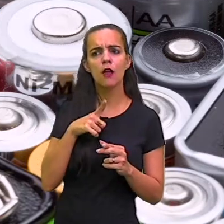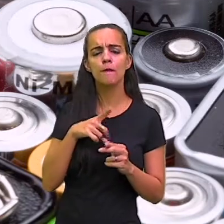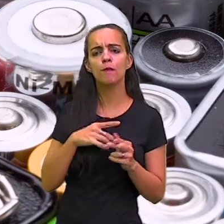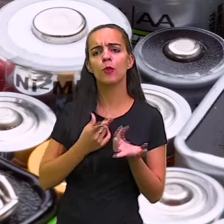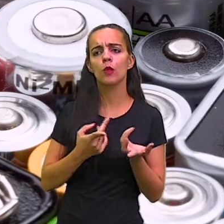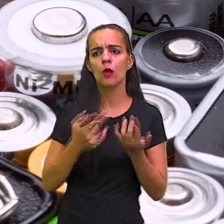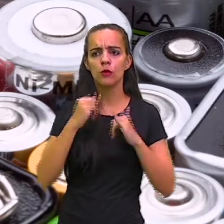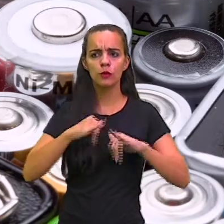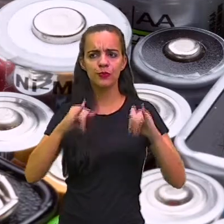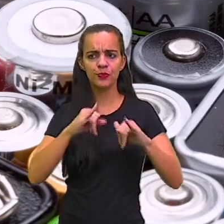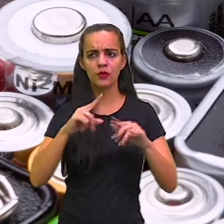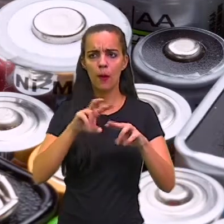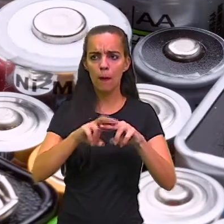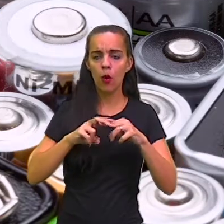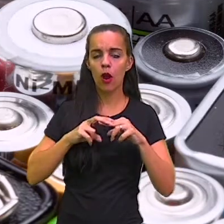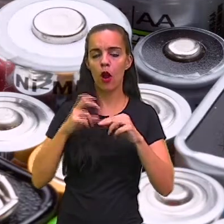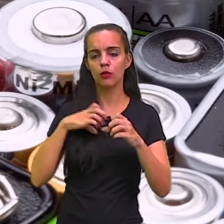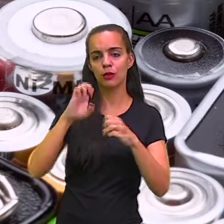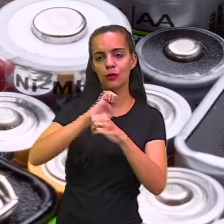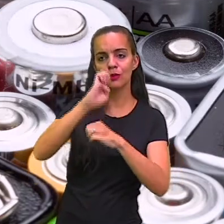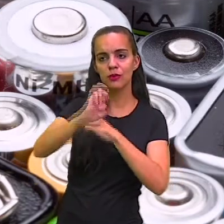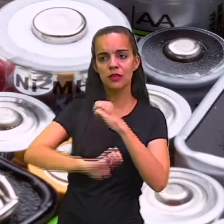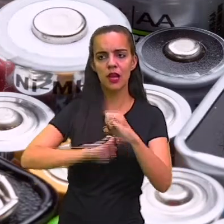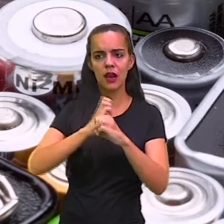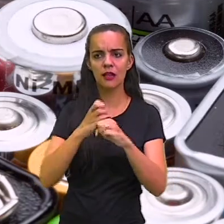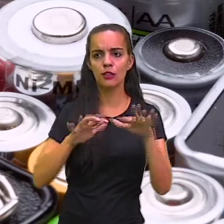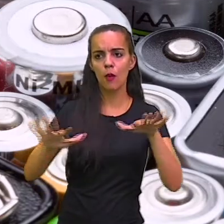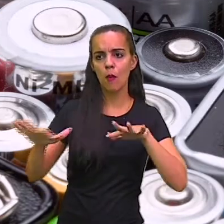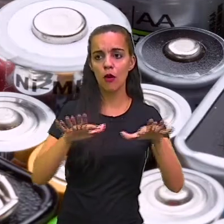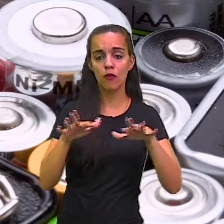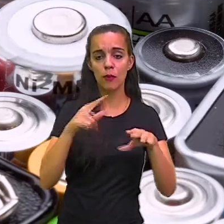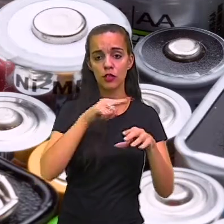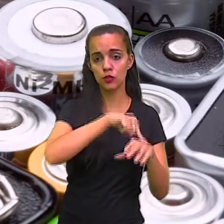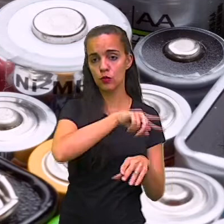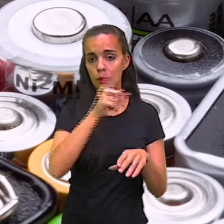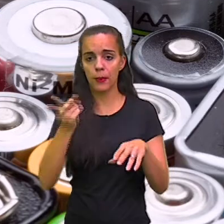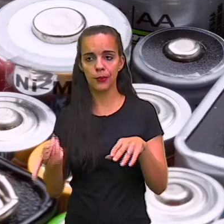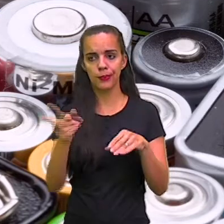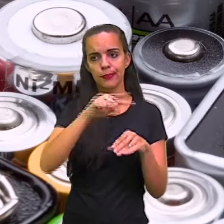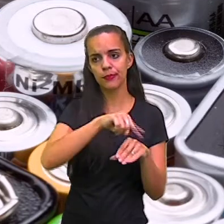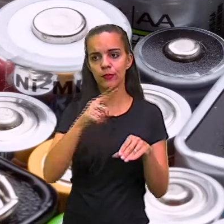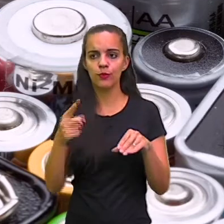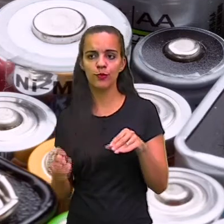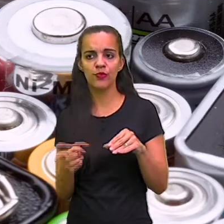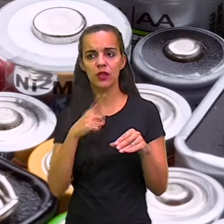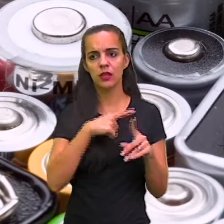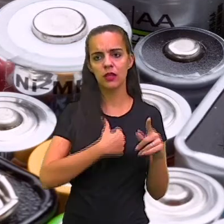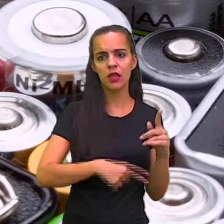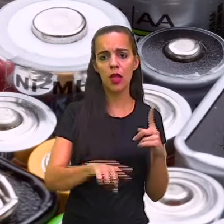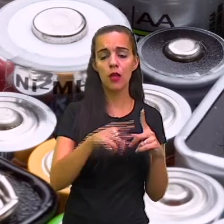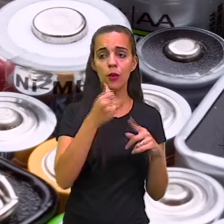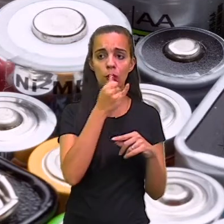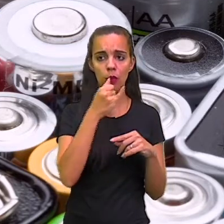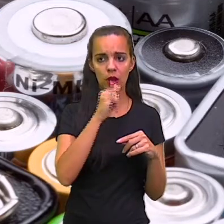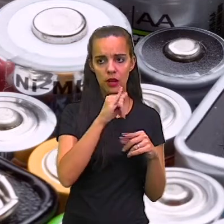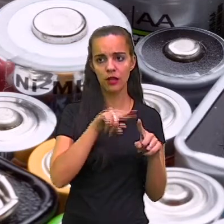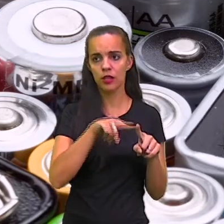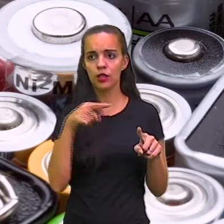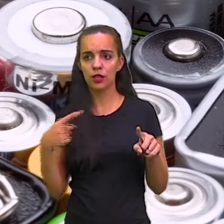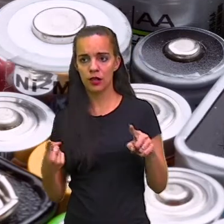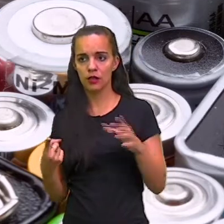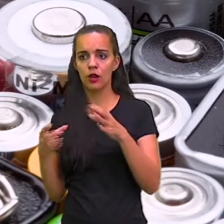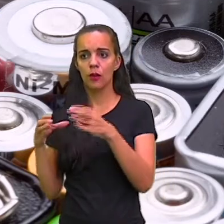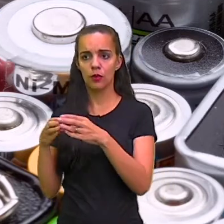elétrons movimentam-se espontaneamente de uma região de menor potencial elétrico para